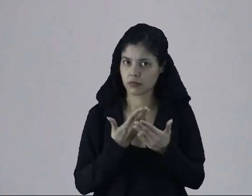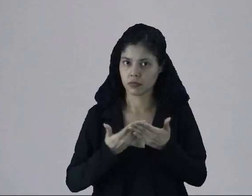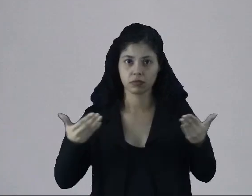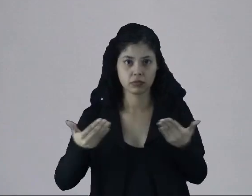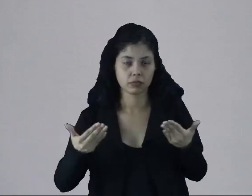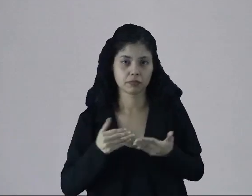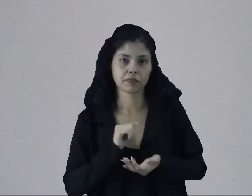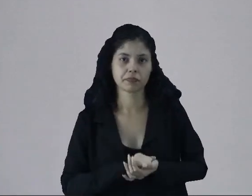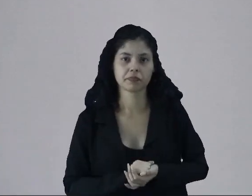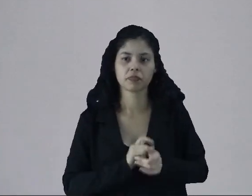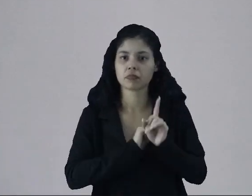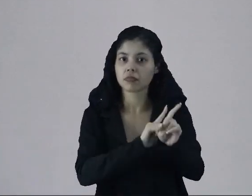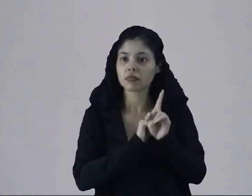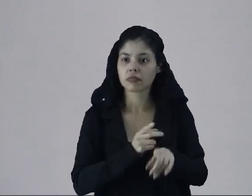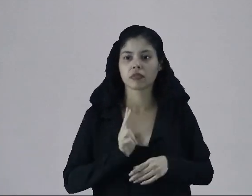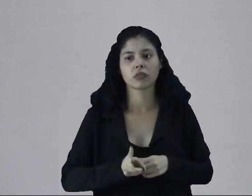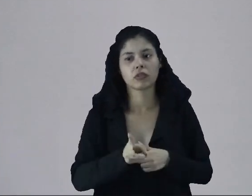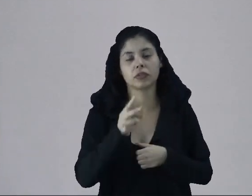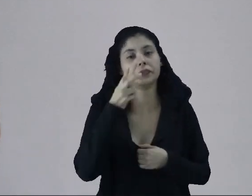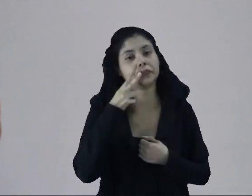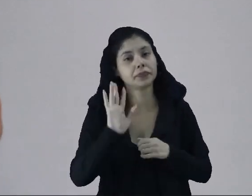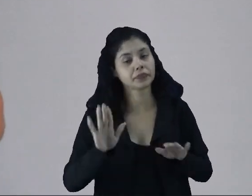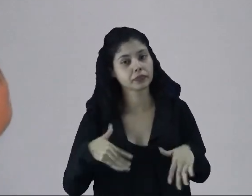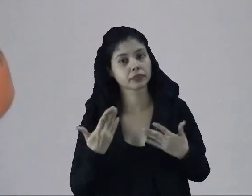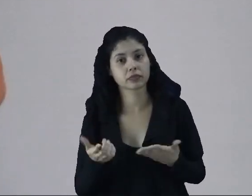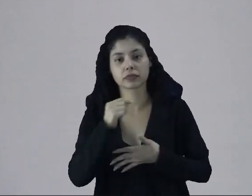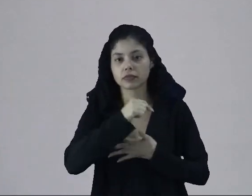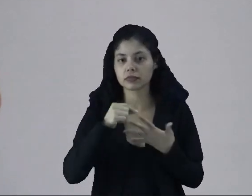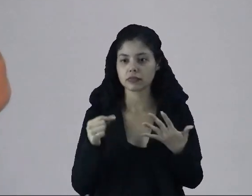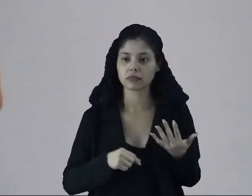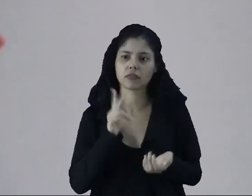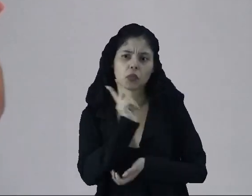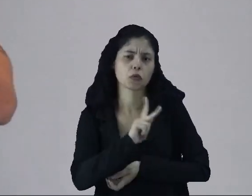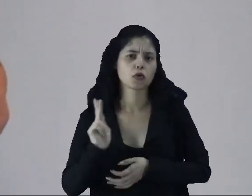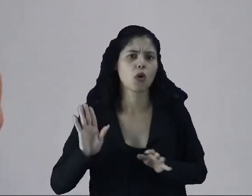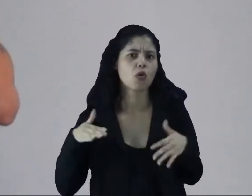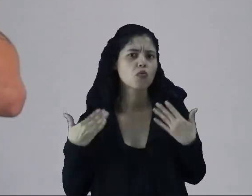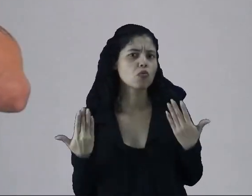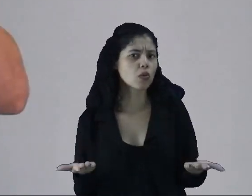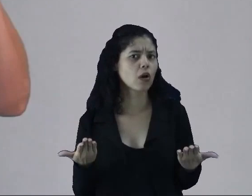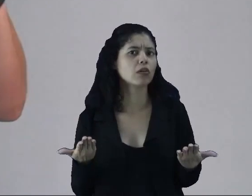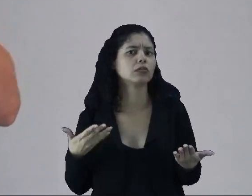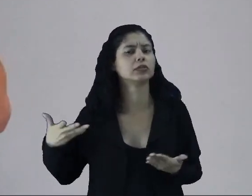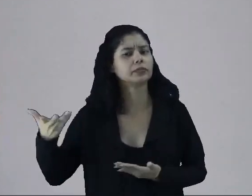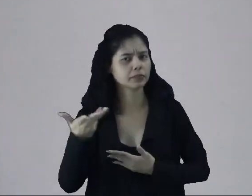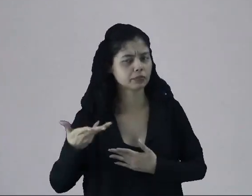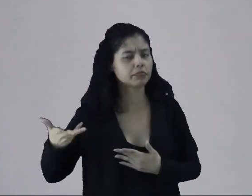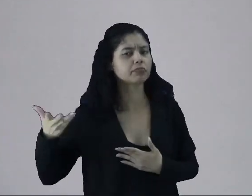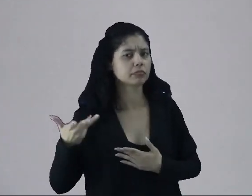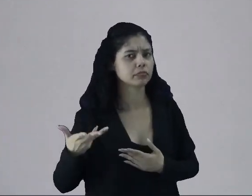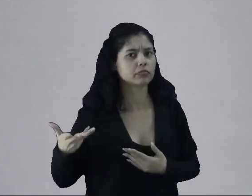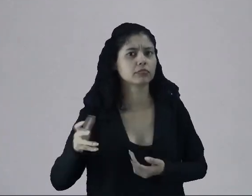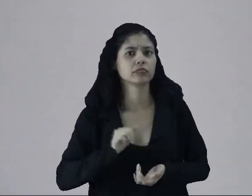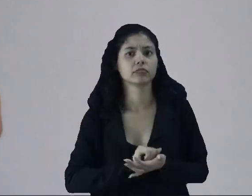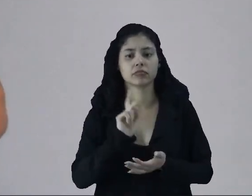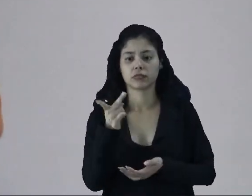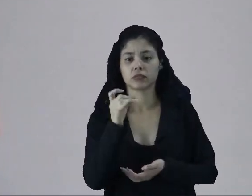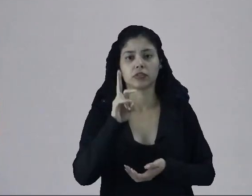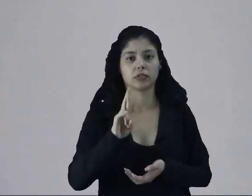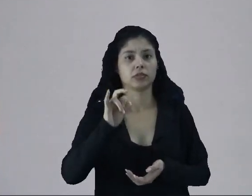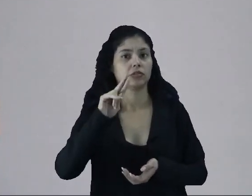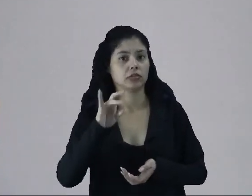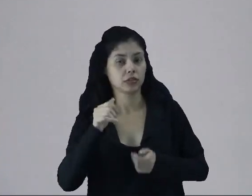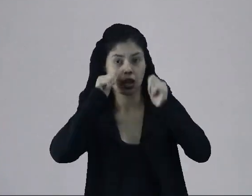ok? Seguindo então, a gente já viu quais são os elementos. Então, professor, quais são os básicos da homeostase que eu preciso